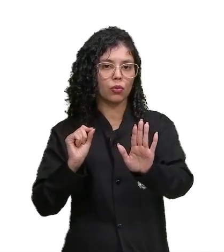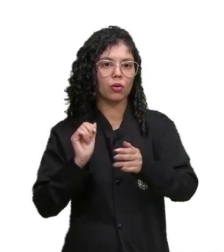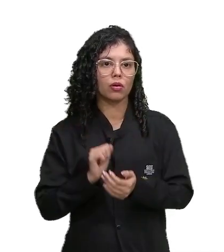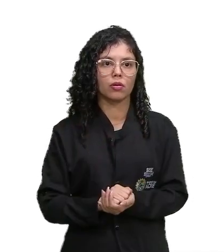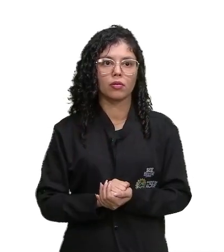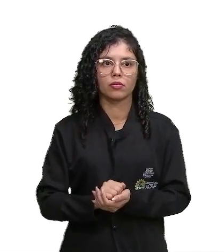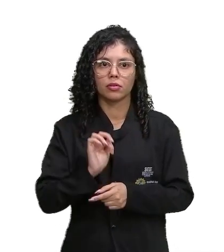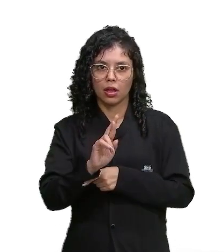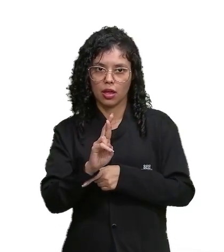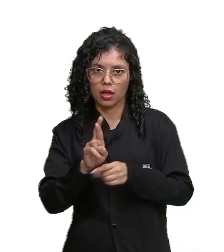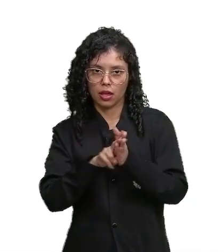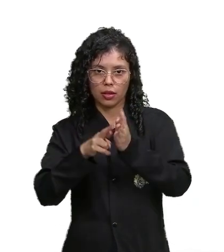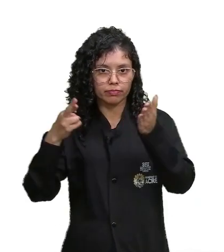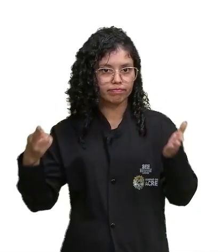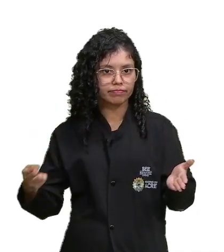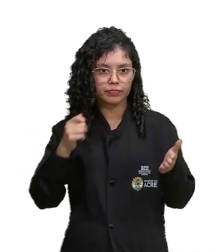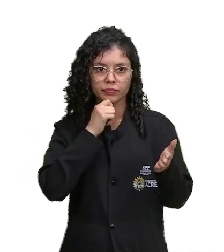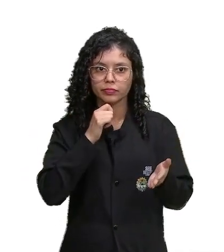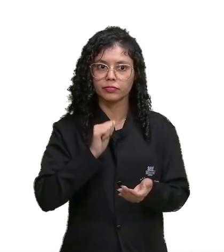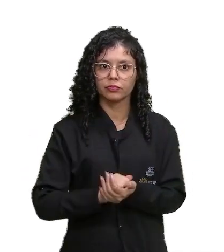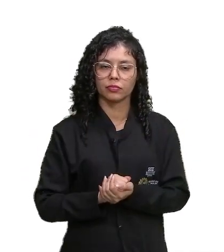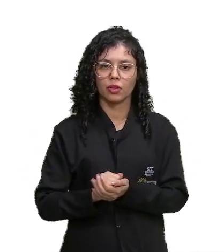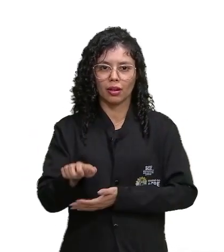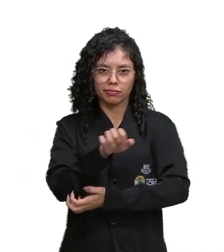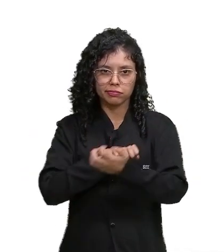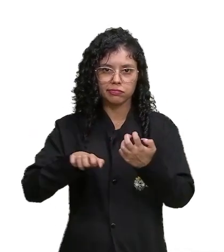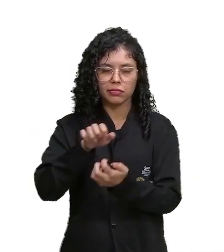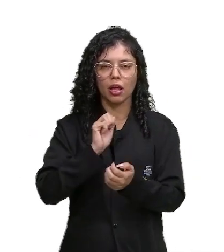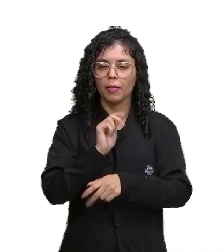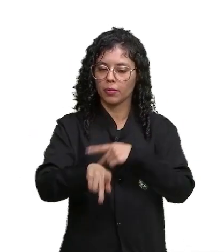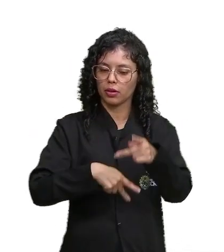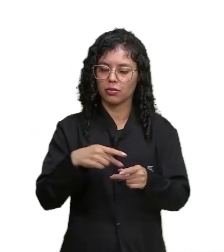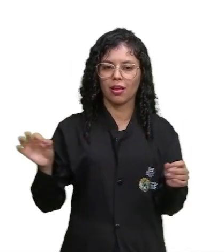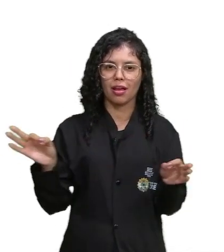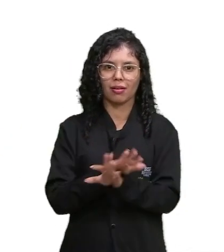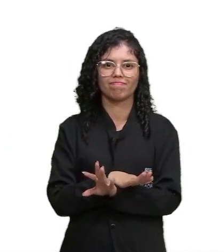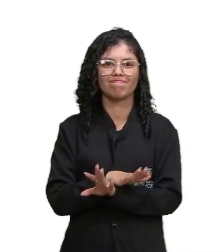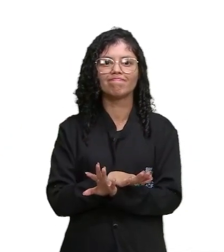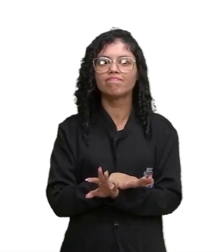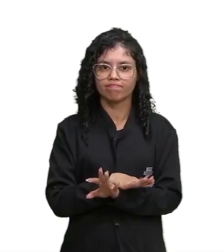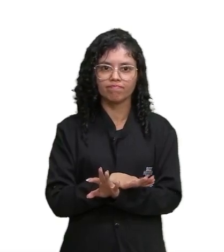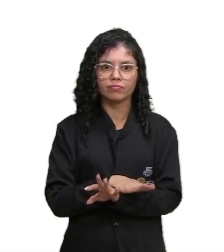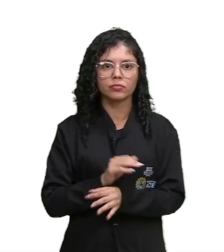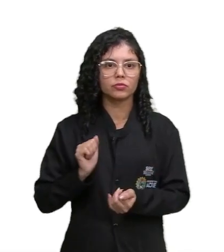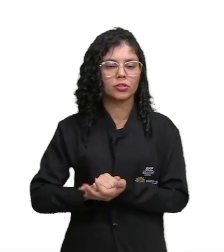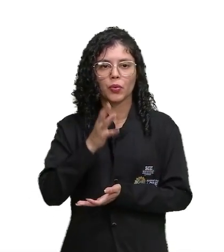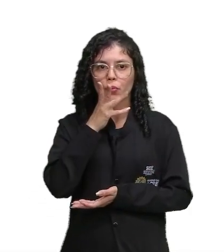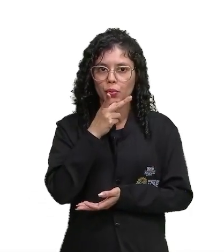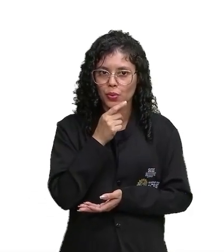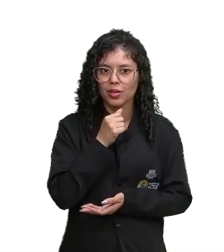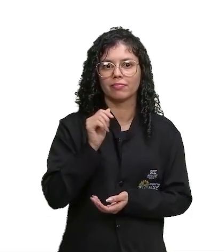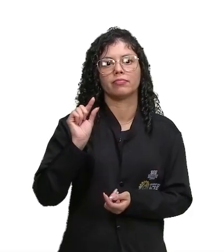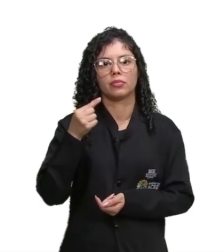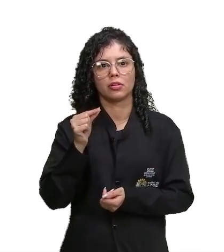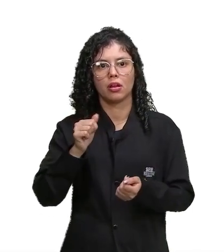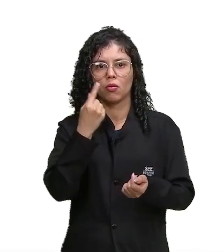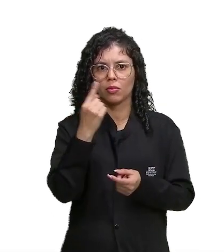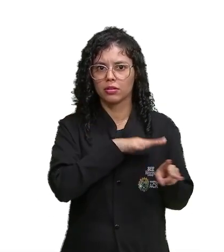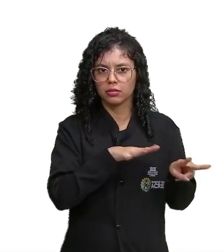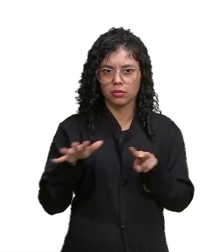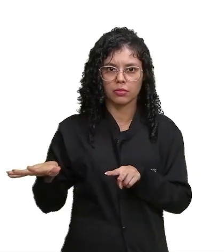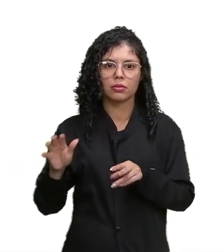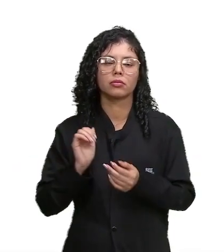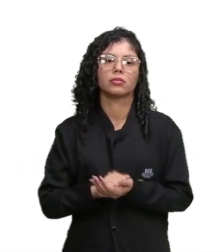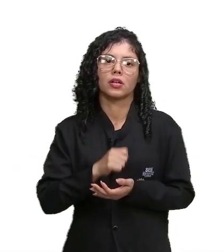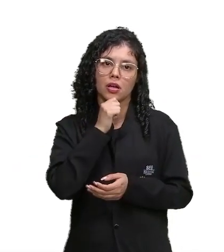revista O Malho, que ela representa bem essa revolta. A população saiu quebrando tudo nas ruas, não demorou muito tempo, foi pouco mais de uma semana essa